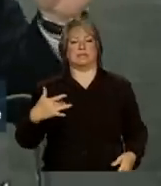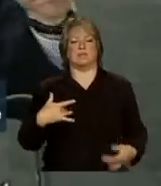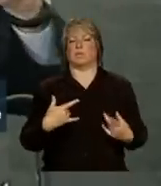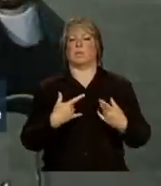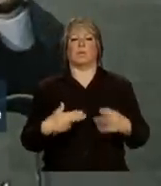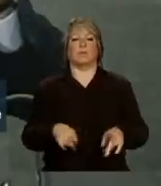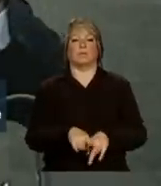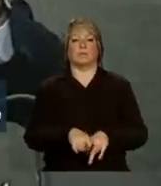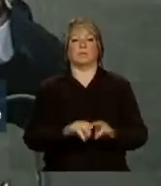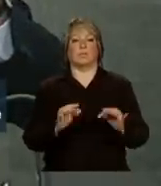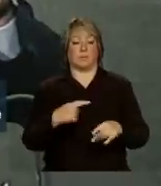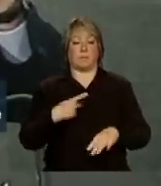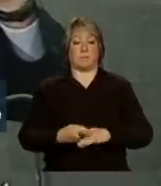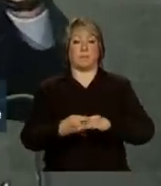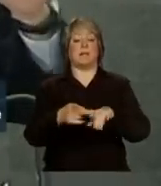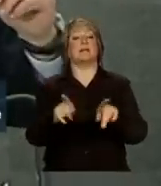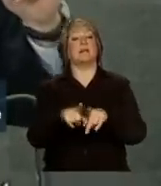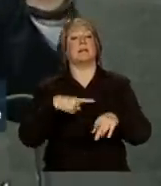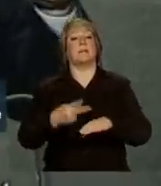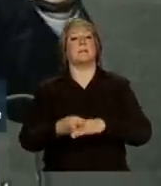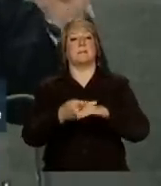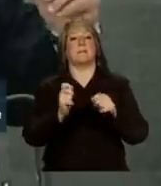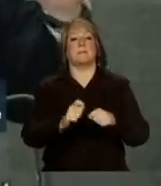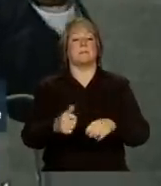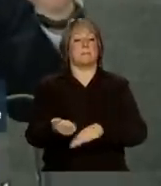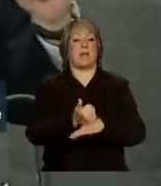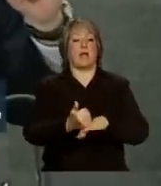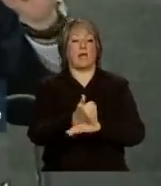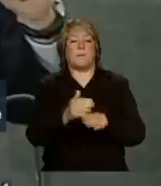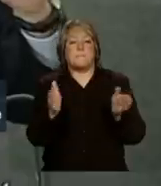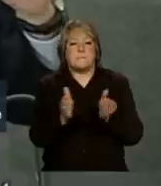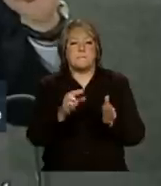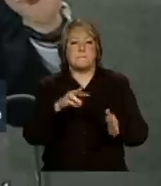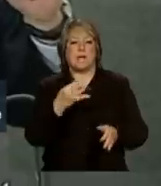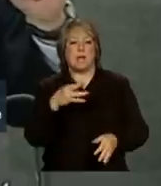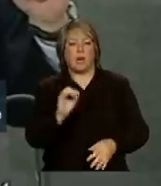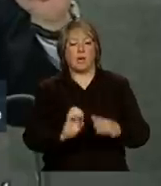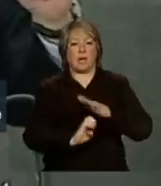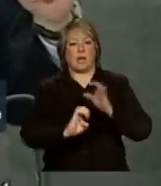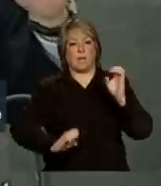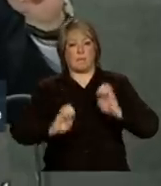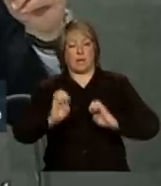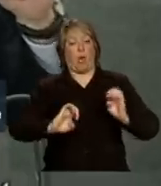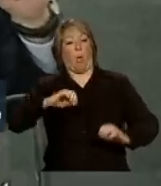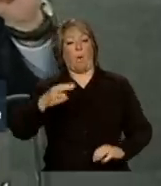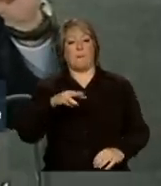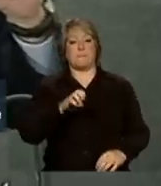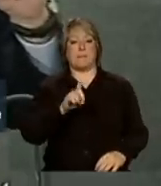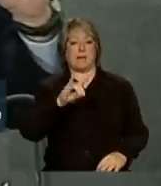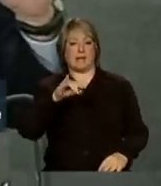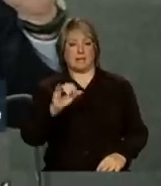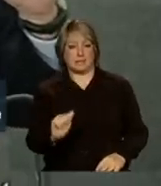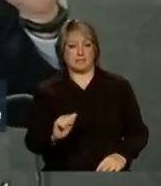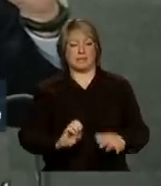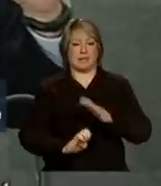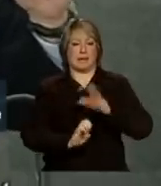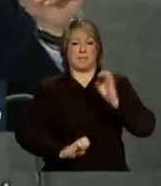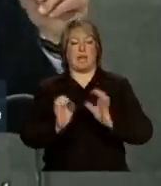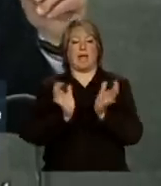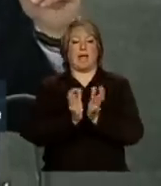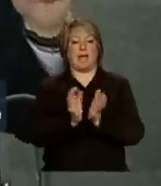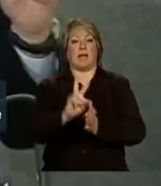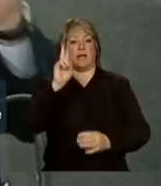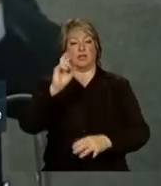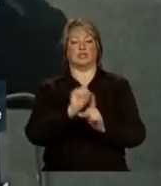premiação e também tem o prêmio da melhor microempresa ou média empresa na área de responsabilidade social Tá